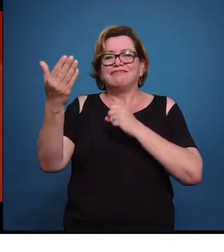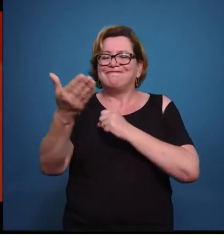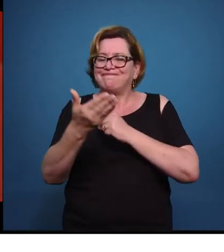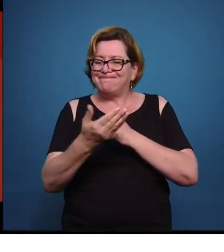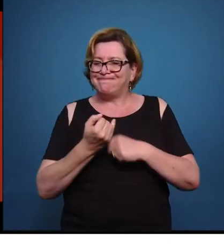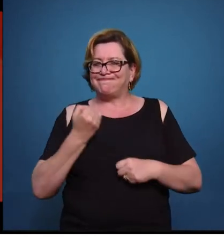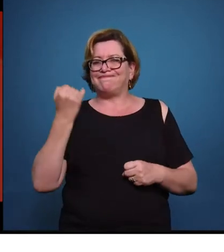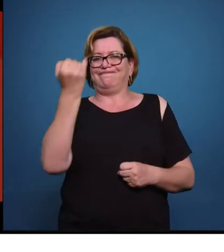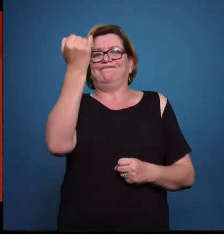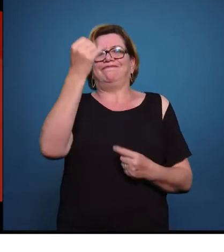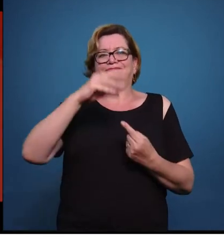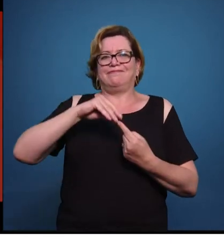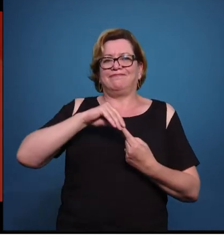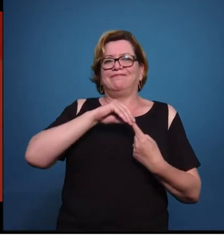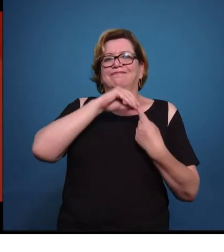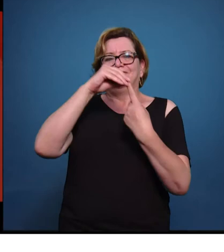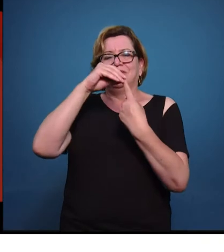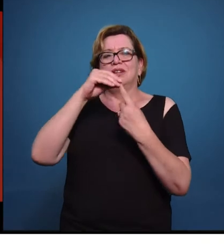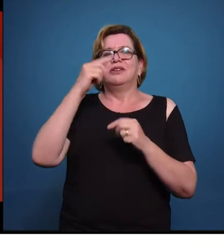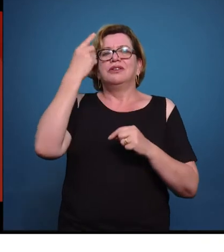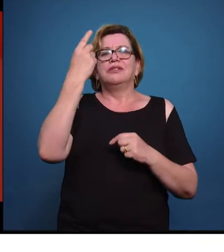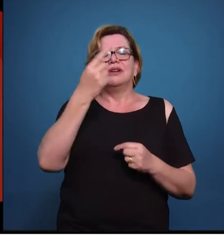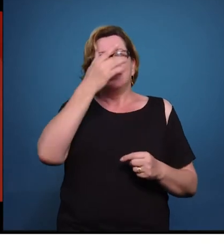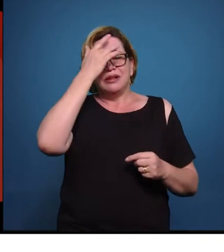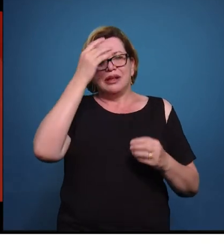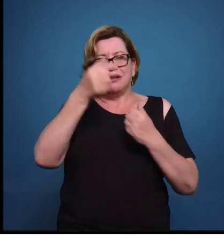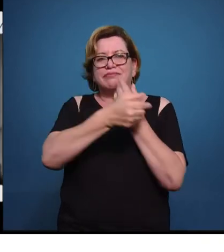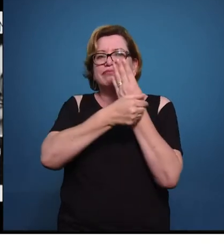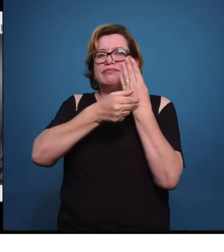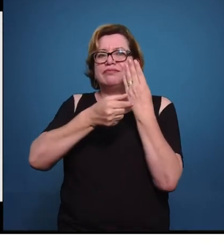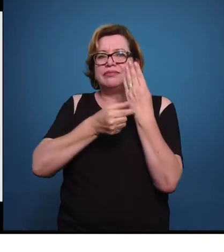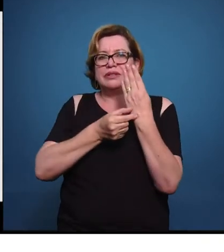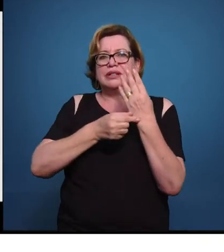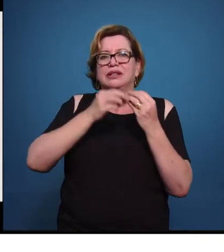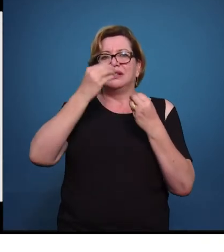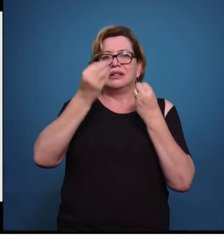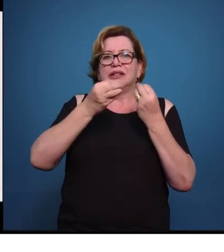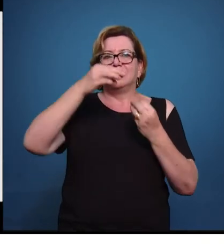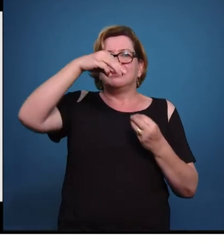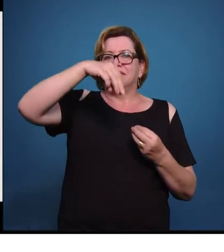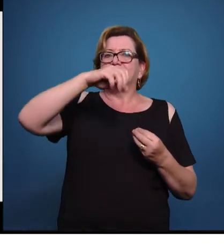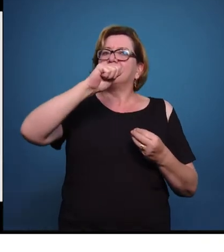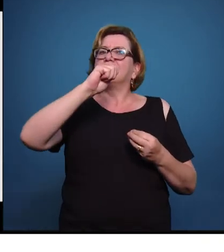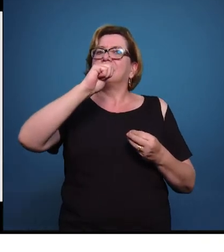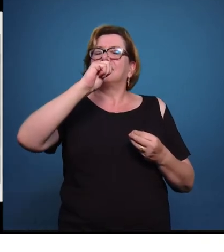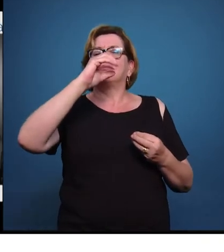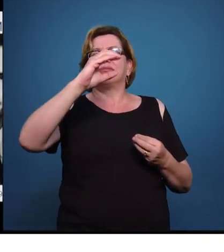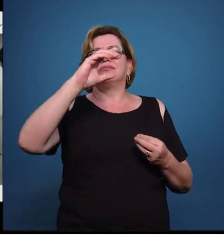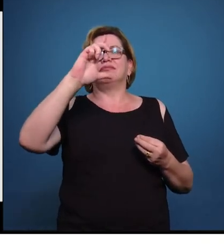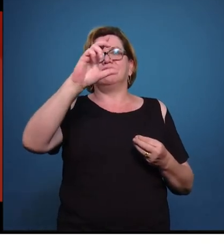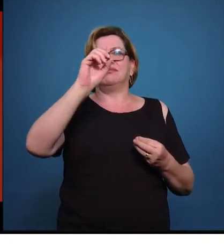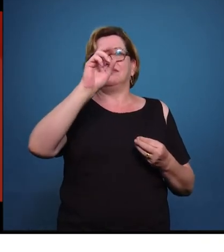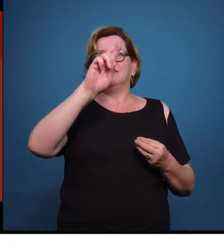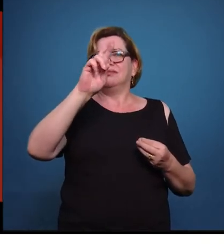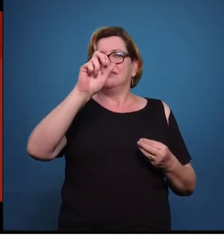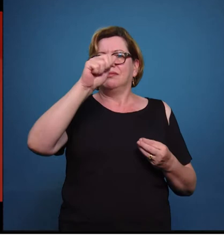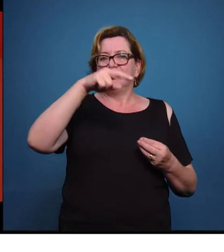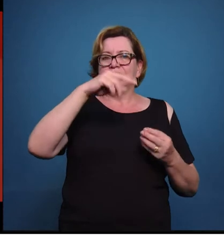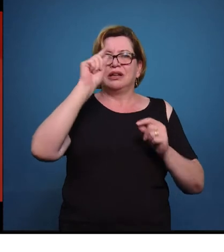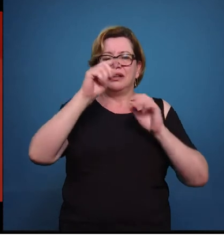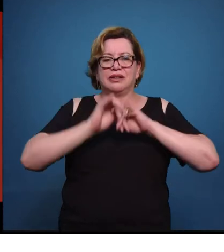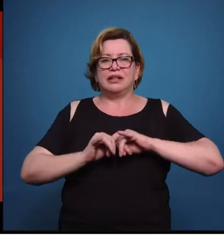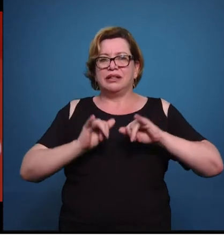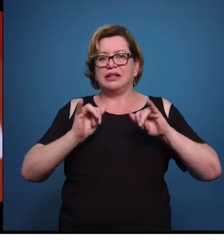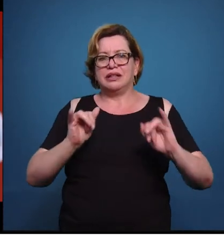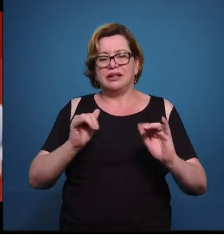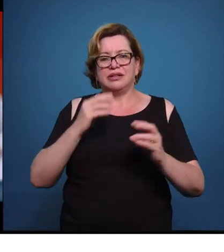fundamental. Um dos mais importantes pensadores do século XX, o canadense Marshall McLuhan, dizia que a informação